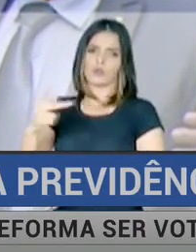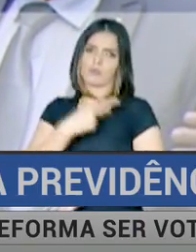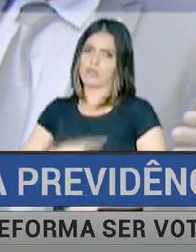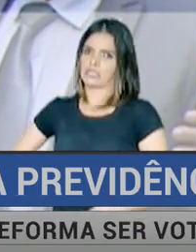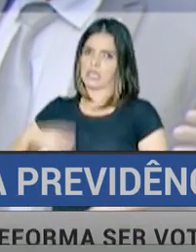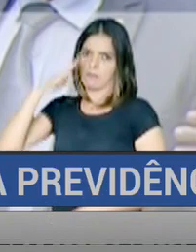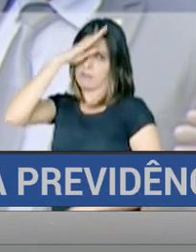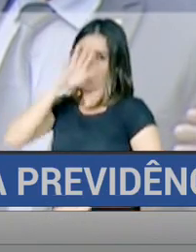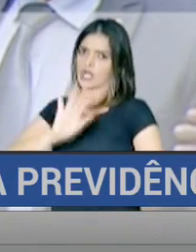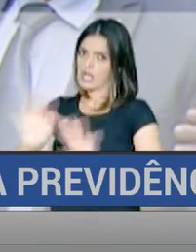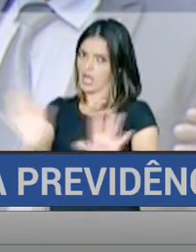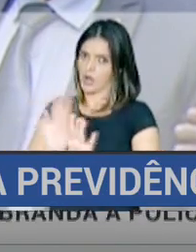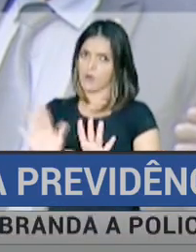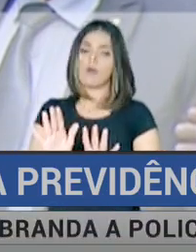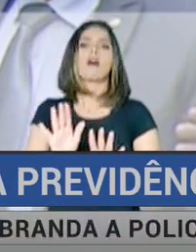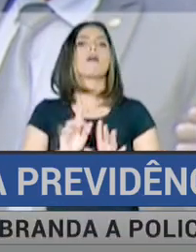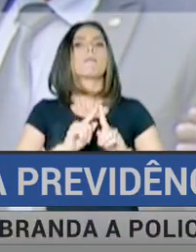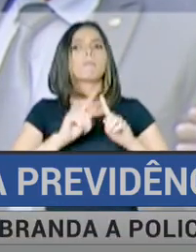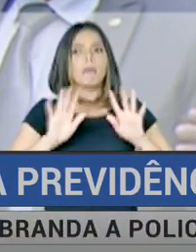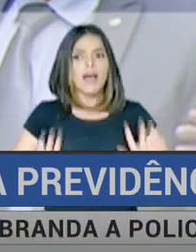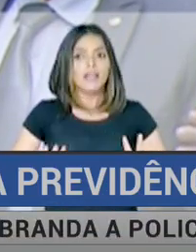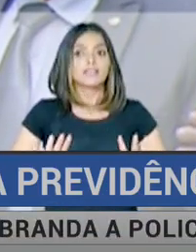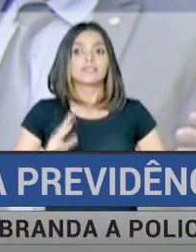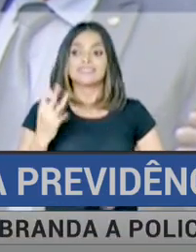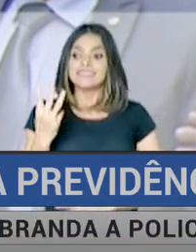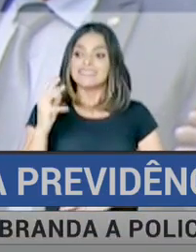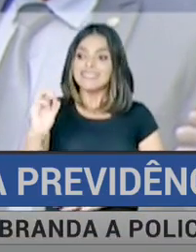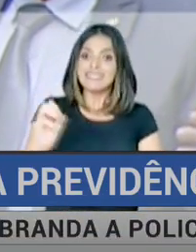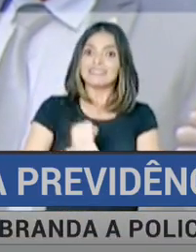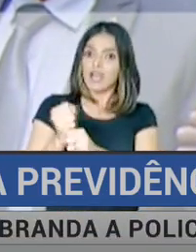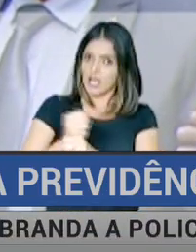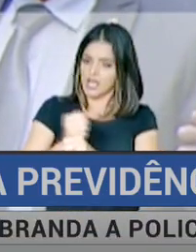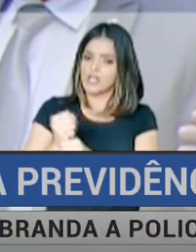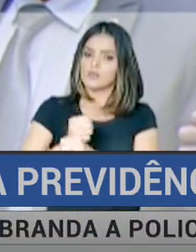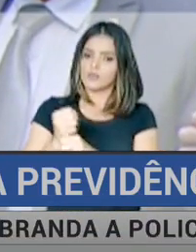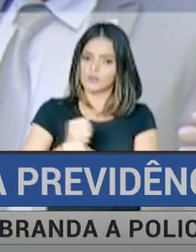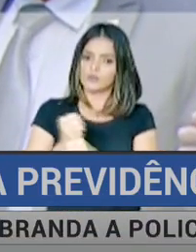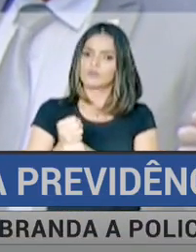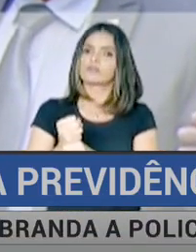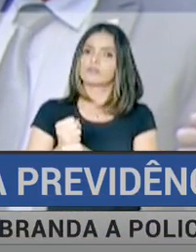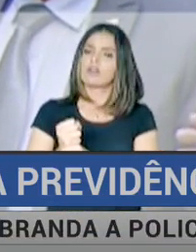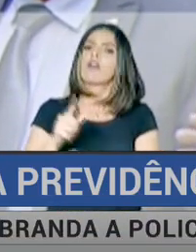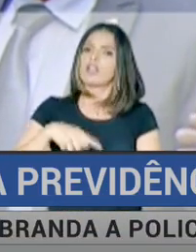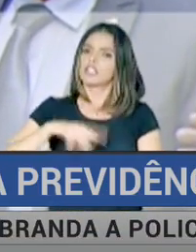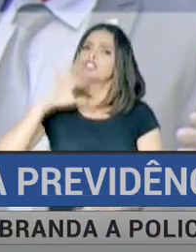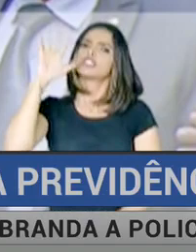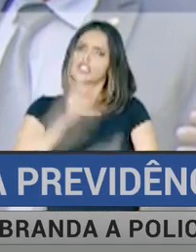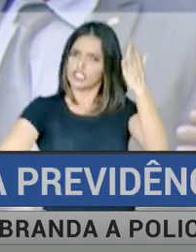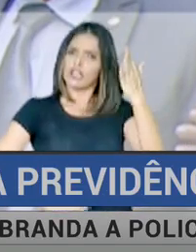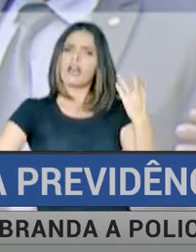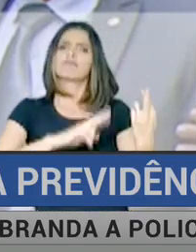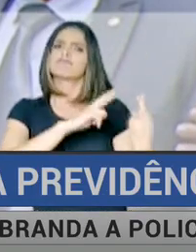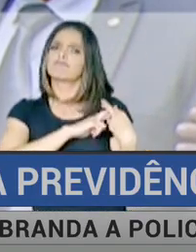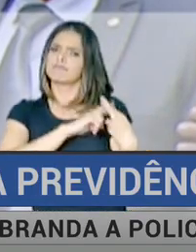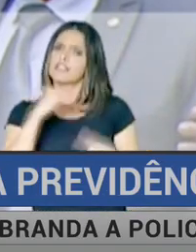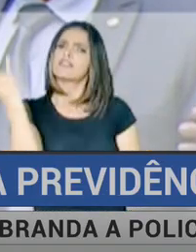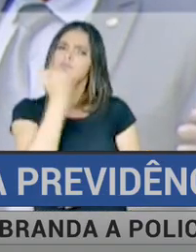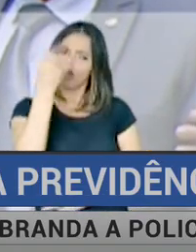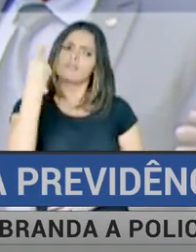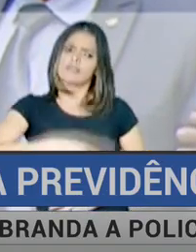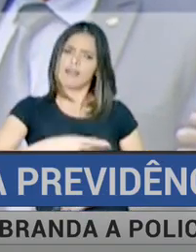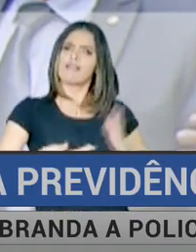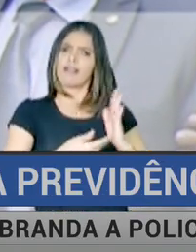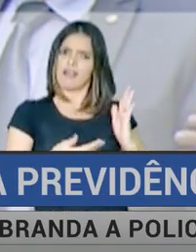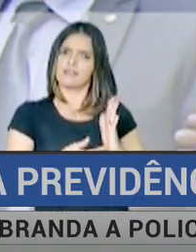Presidente da República, mas, durante 30 anos, tiraram as prerrogativas dessa Casa, diminuíram a importância dessa Casa. E